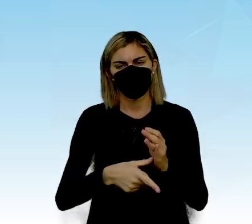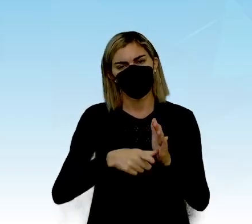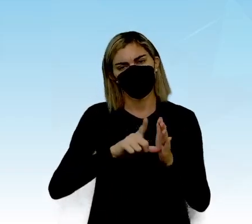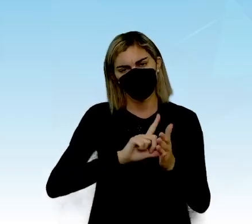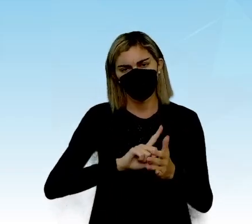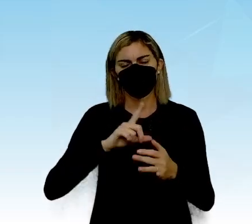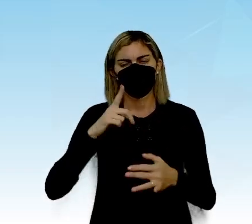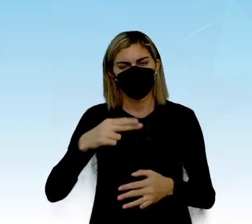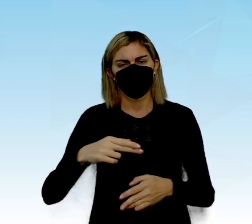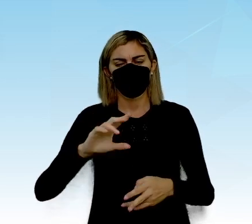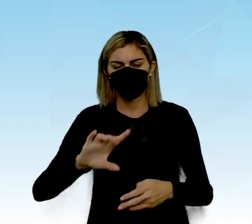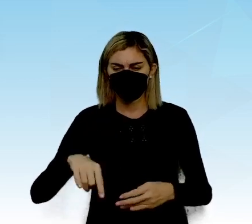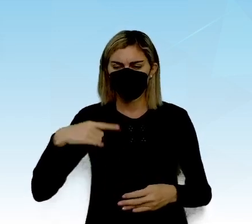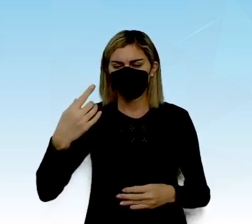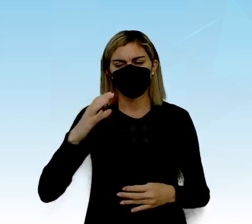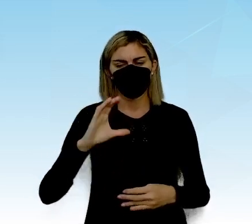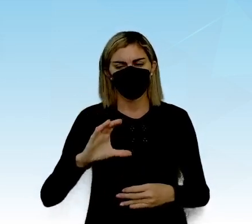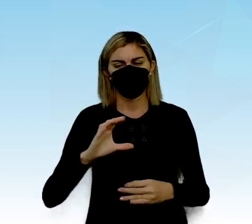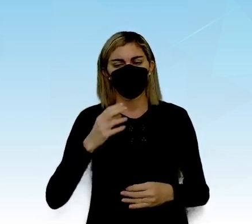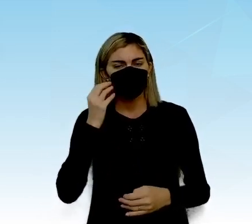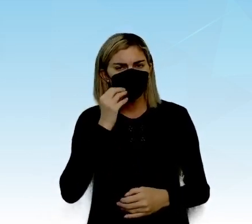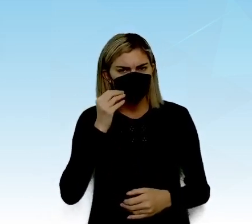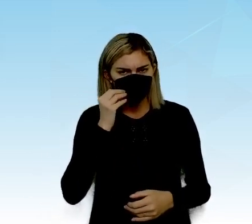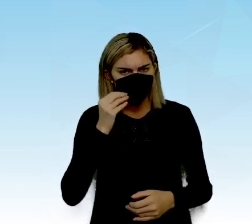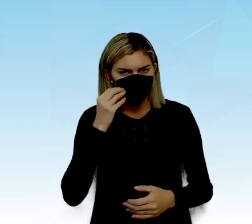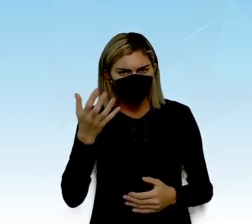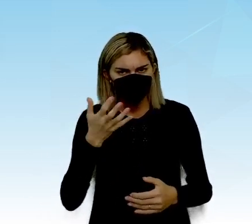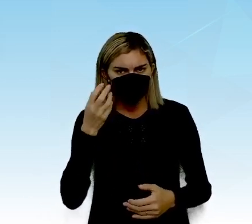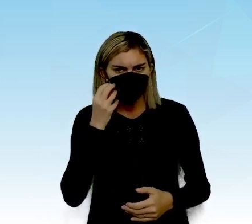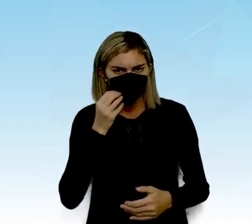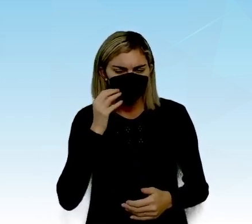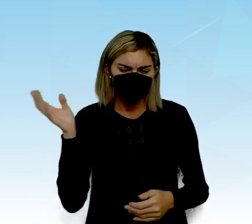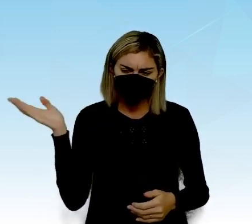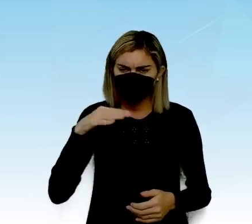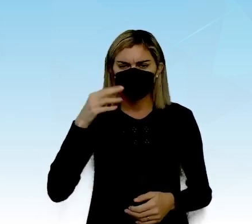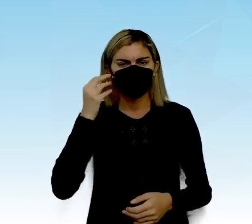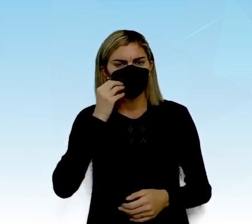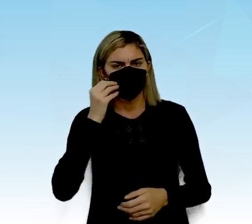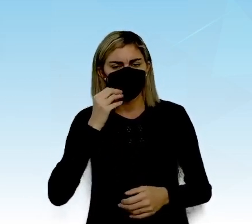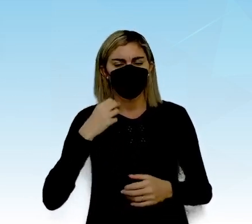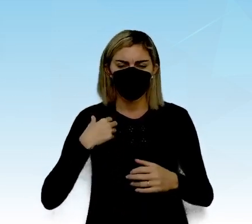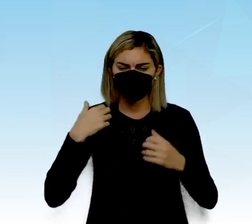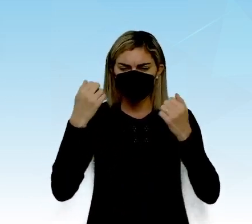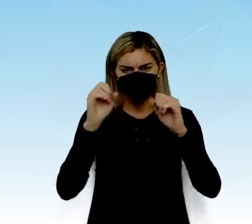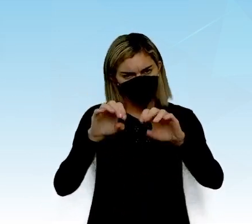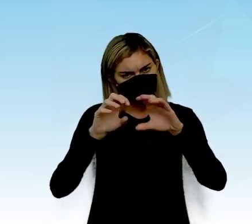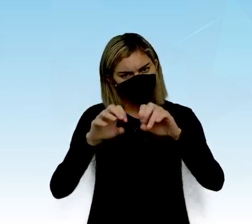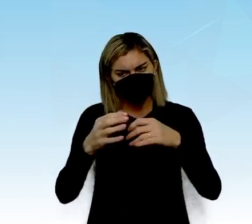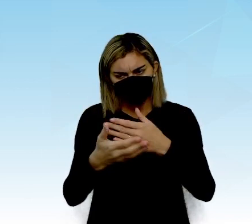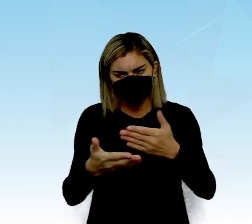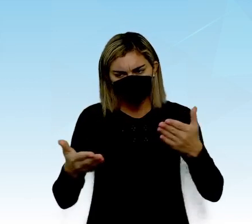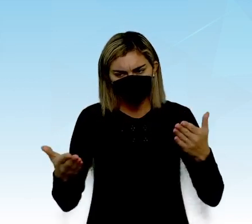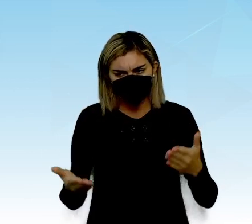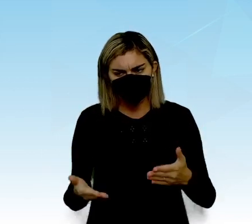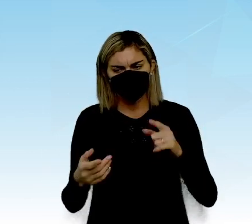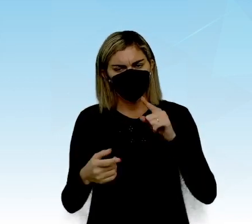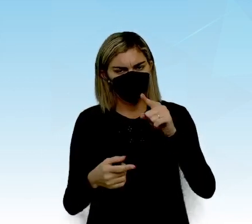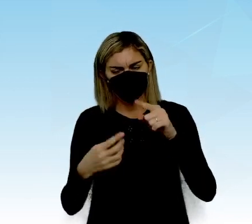é igual à carga depois. Quer testar? Vamos testar? Nogueirinha vai te ensinar. Tu